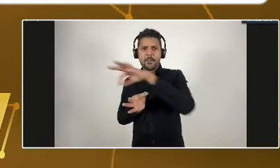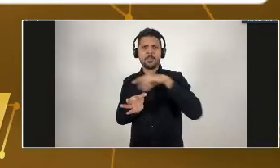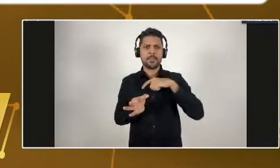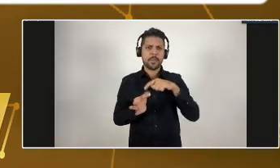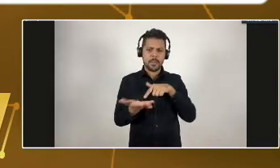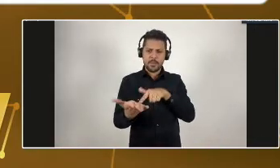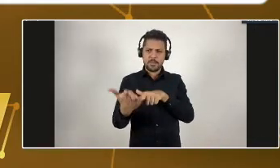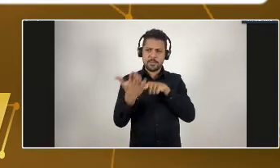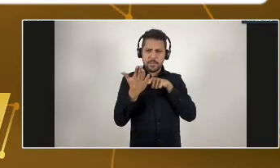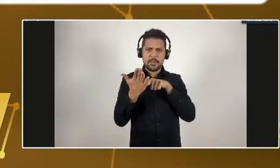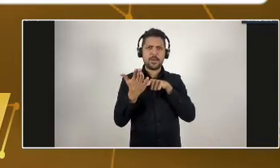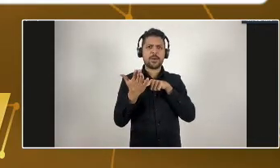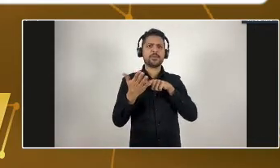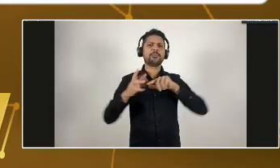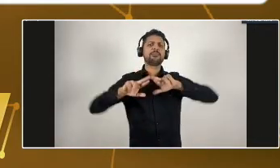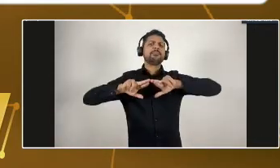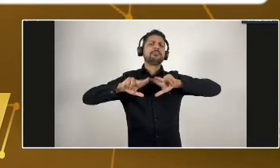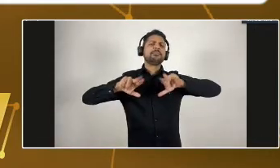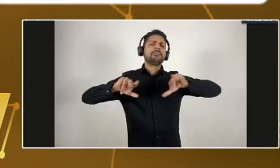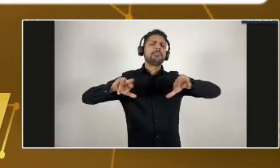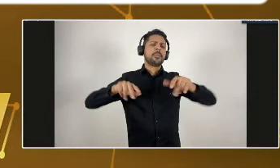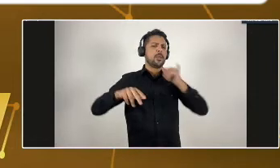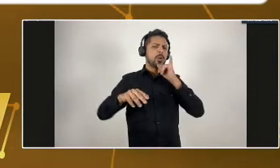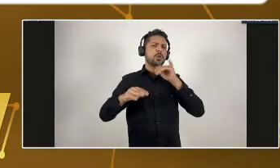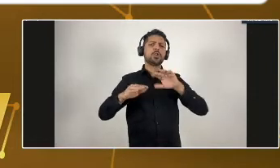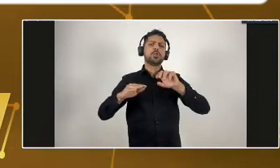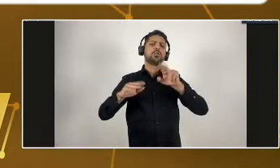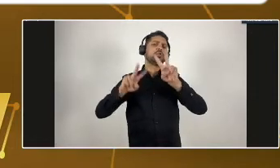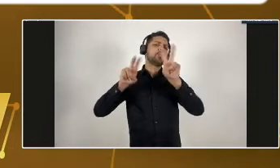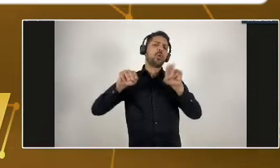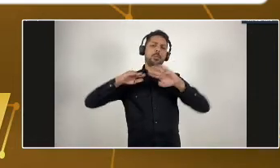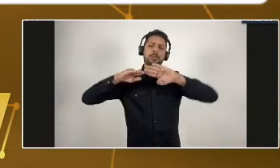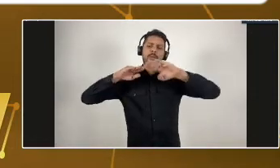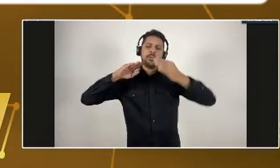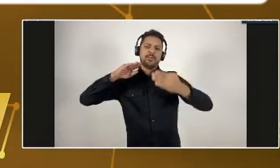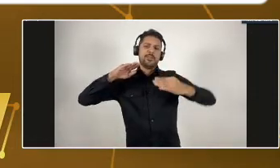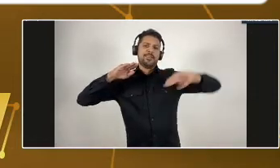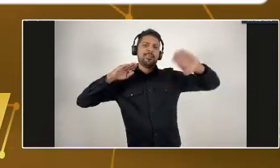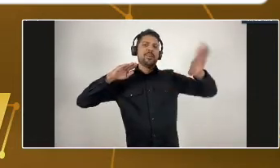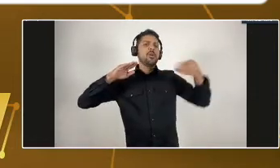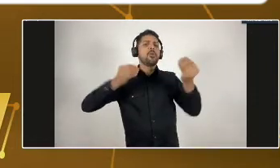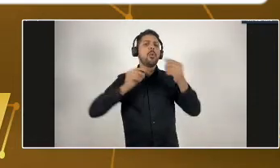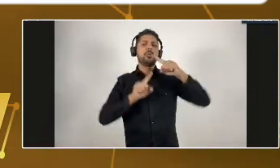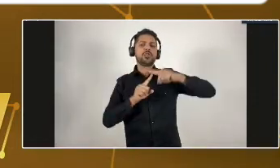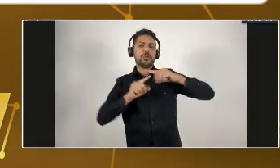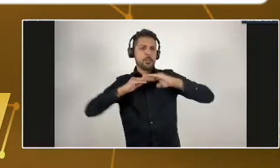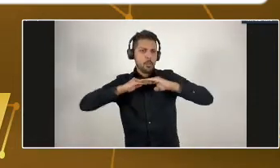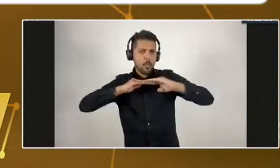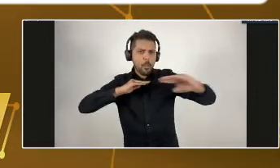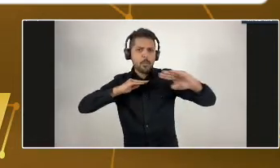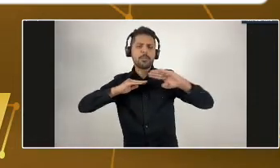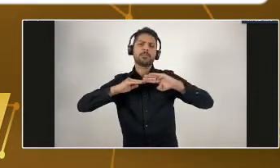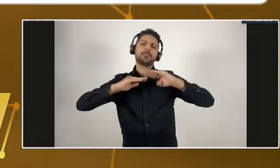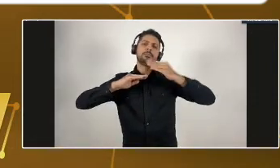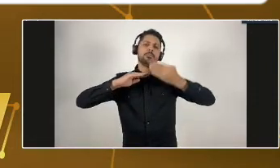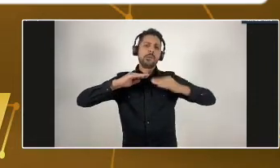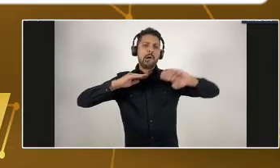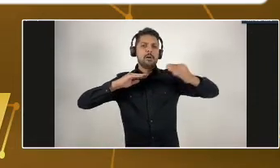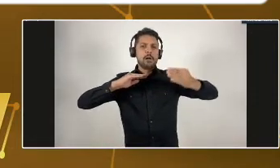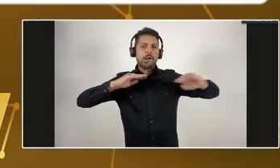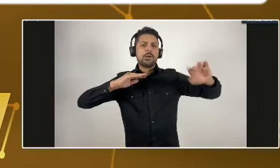questões de relevo. Aqui tem o sistema viário, que muitas vezes, vocês estão vendo aqui, por exemplo, passando